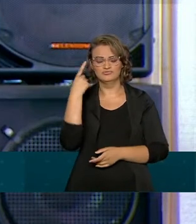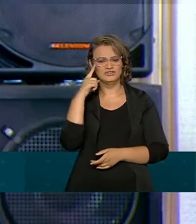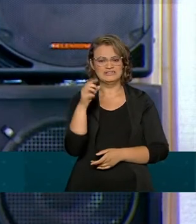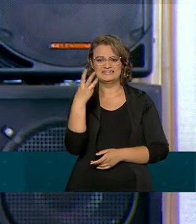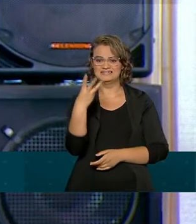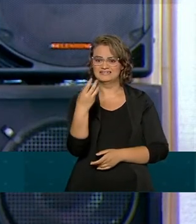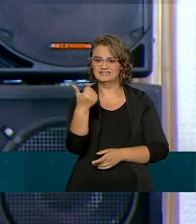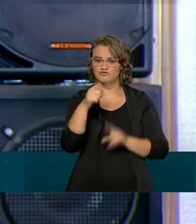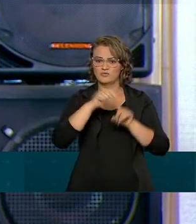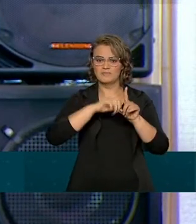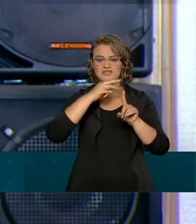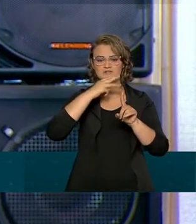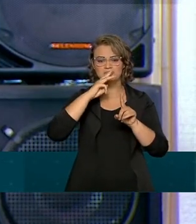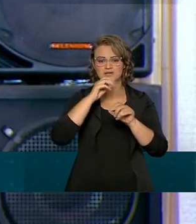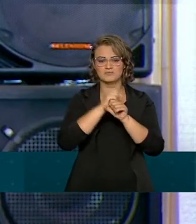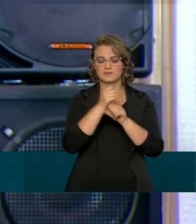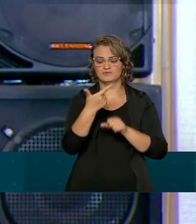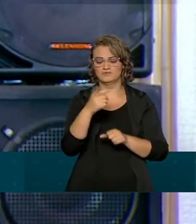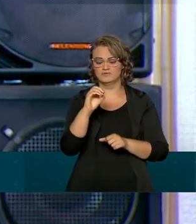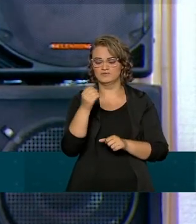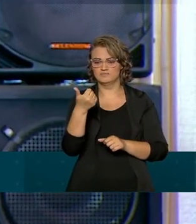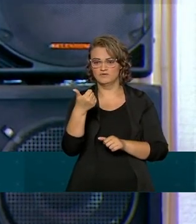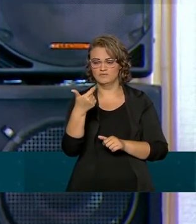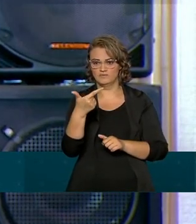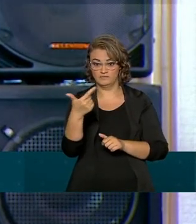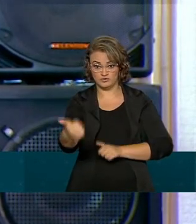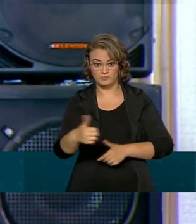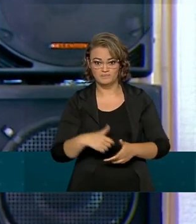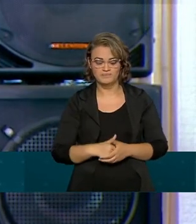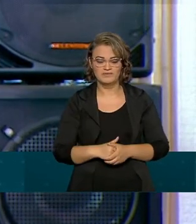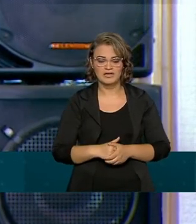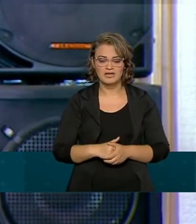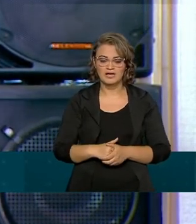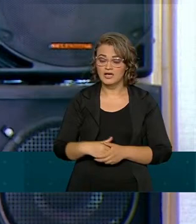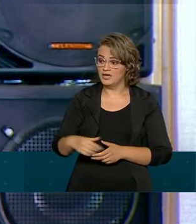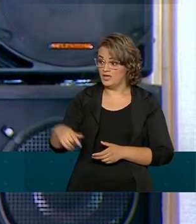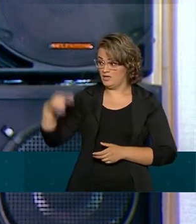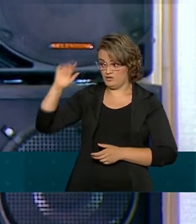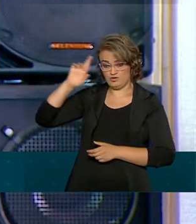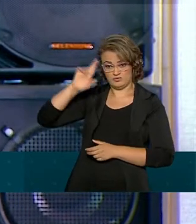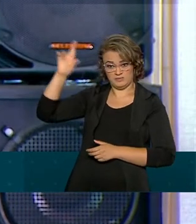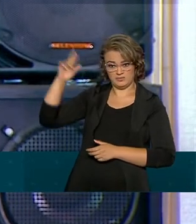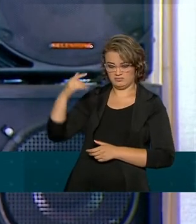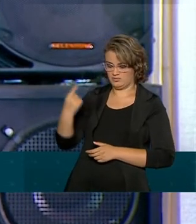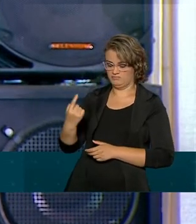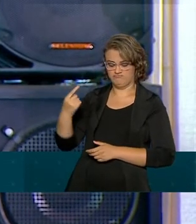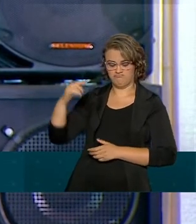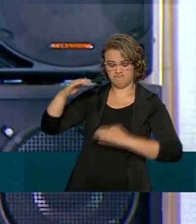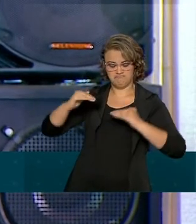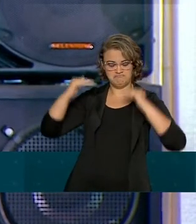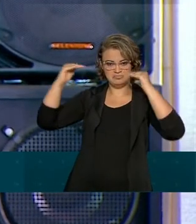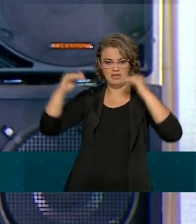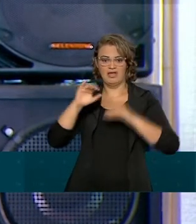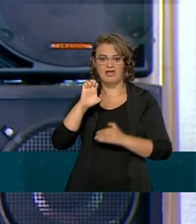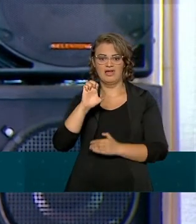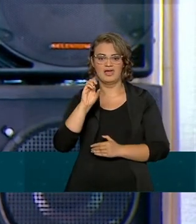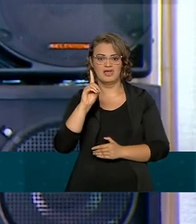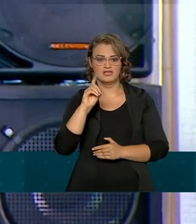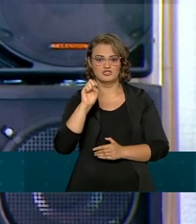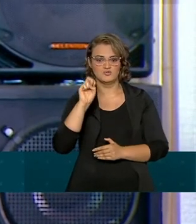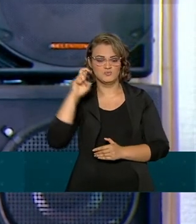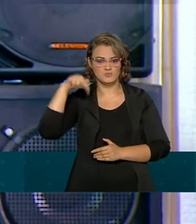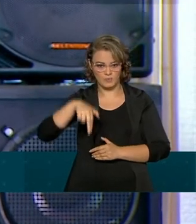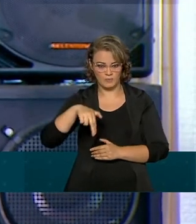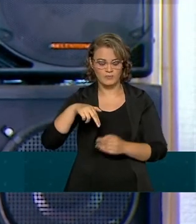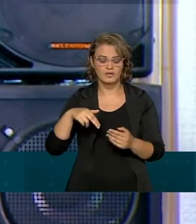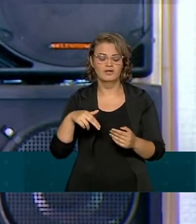março de 2021 poder por delegação do nosso comandante-geral Edson Leal Pujol